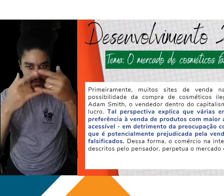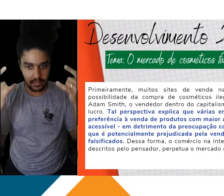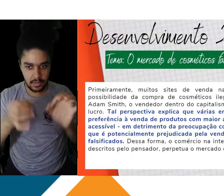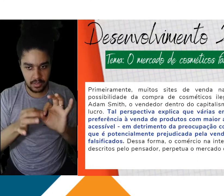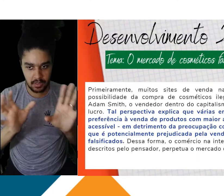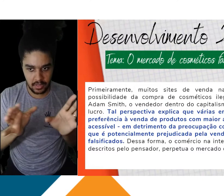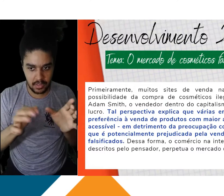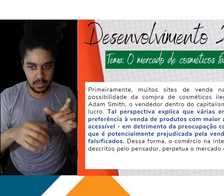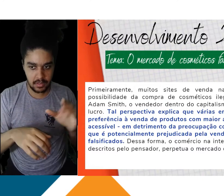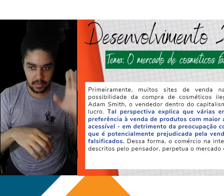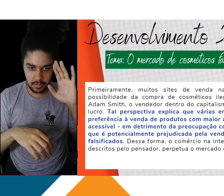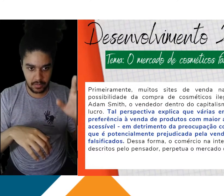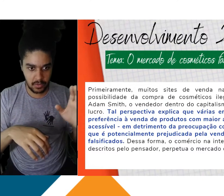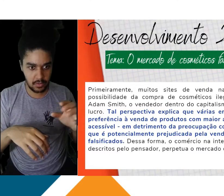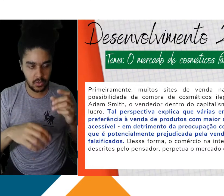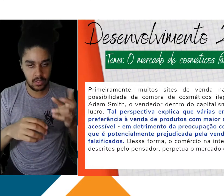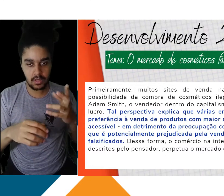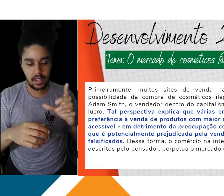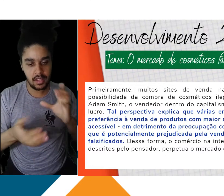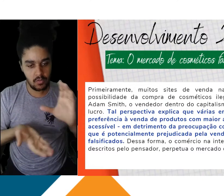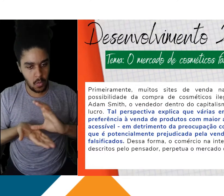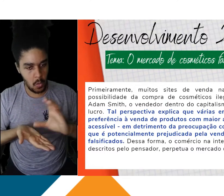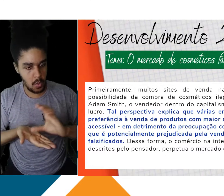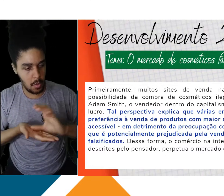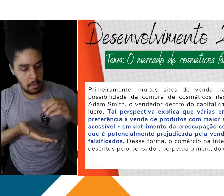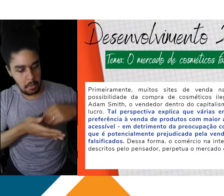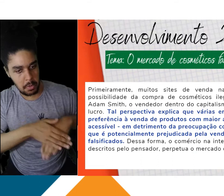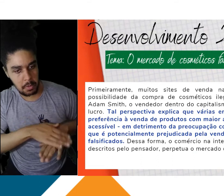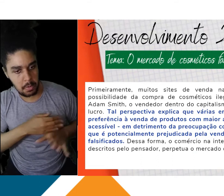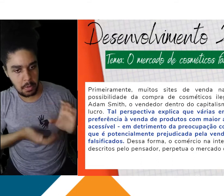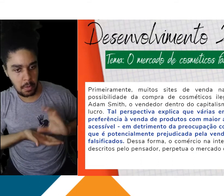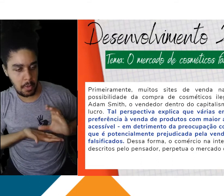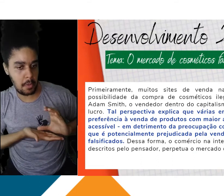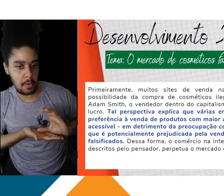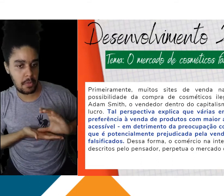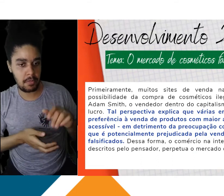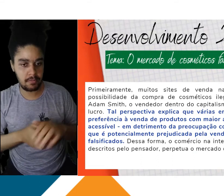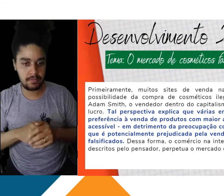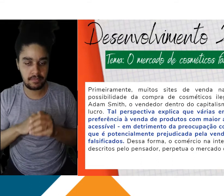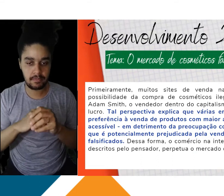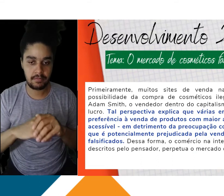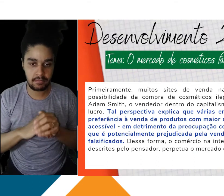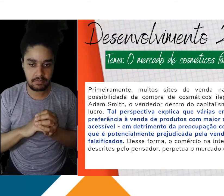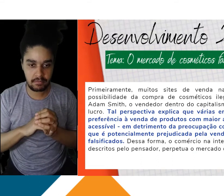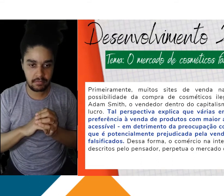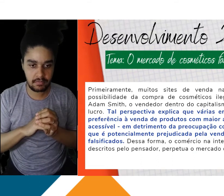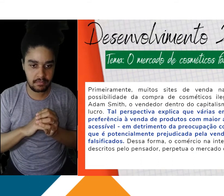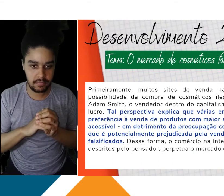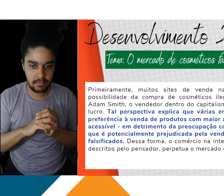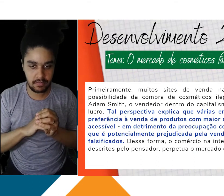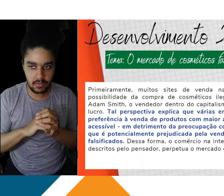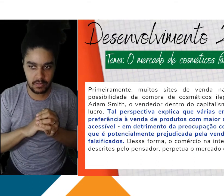lucro. Tal perspectiva explica que várias empresas no mercado digital dão preferência à venda de produtos com maior